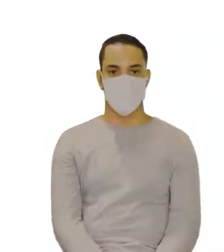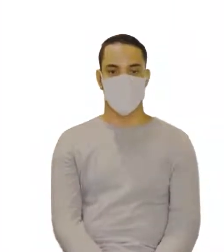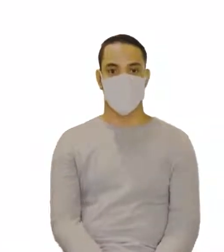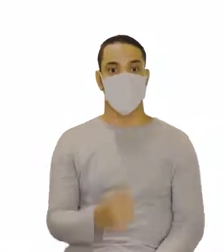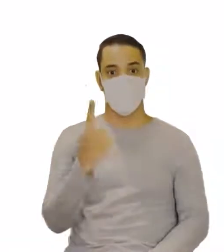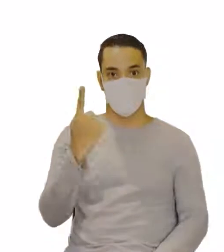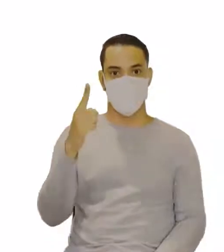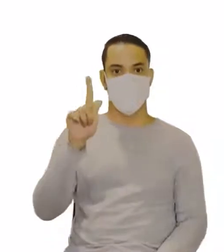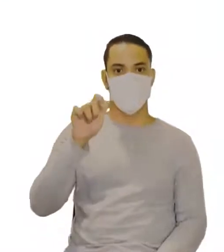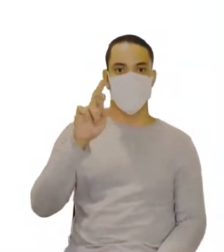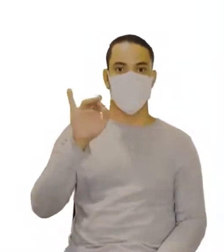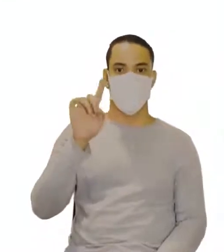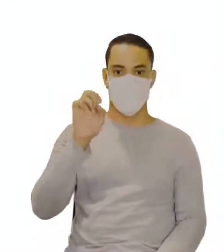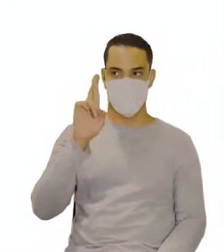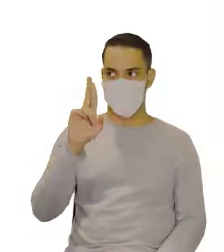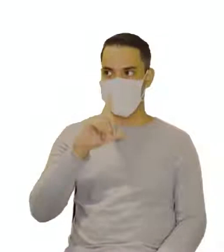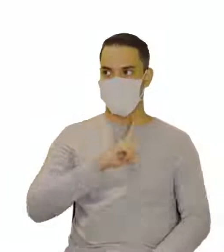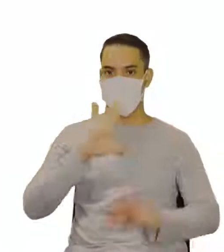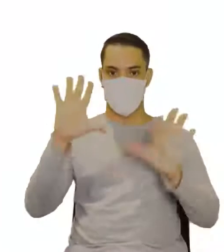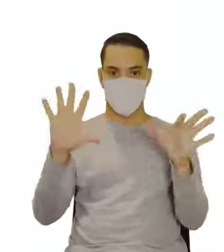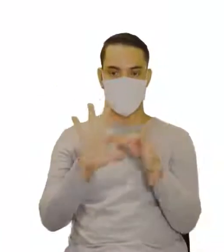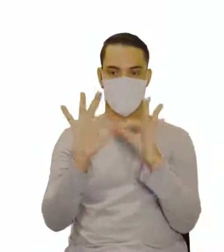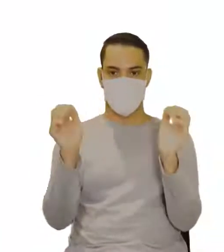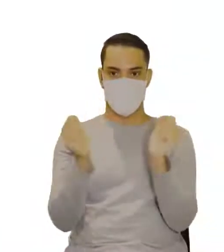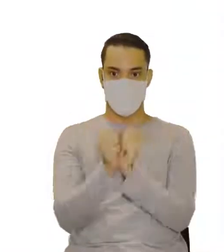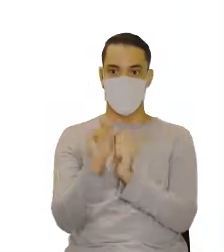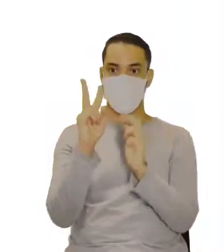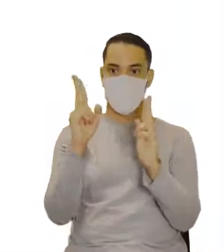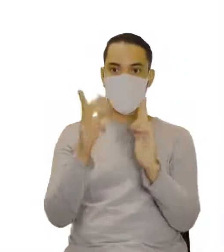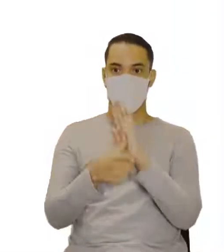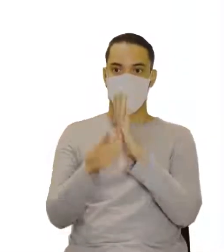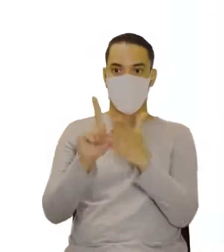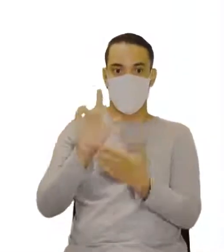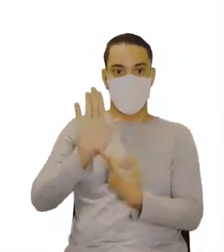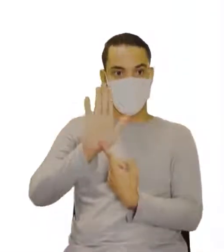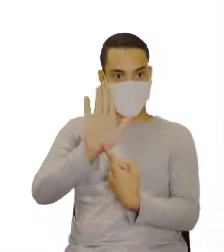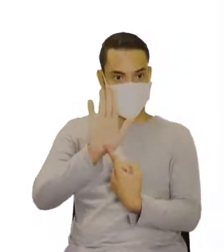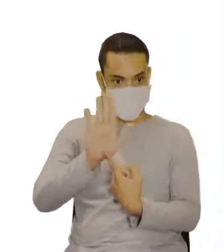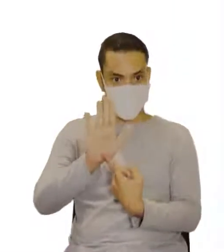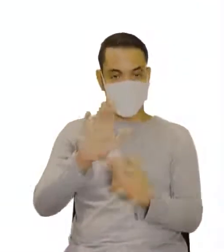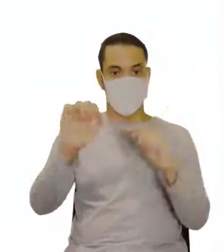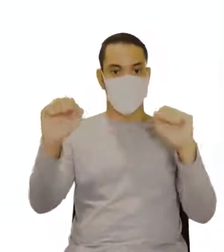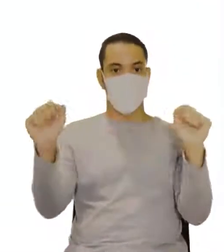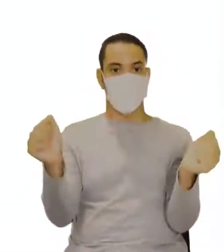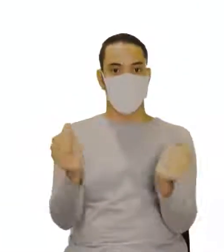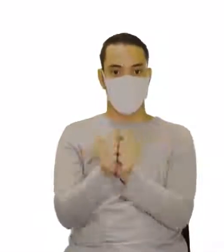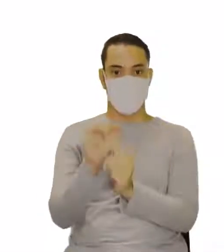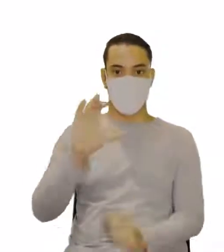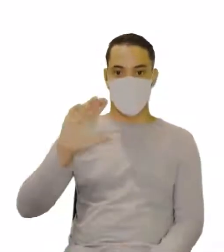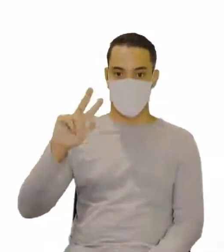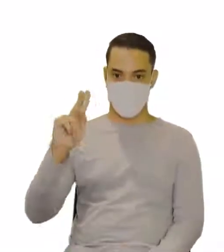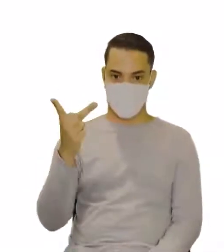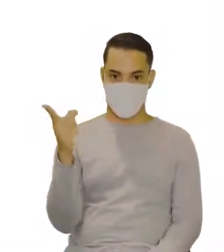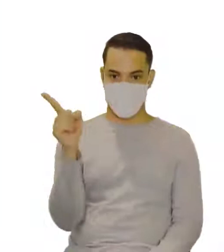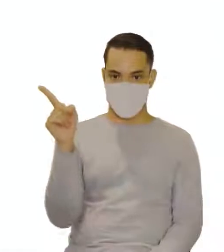Um gerador está ligado, como indica a figura, com a chave CH, tá aqui,